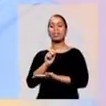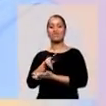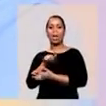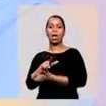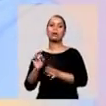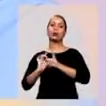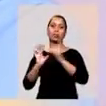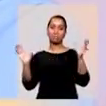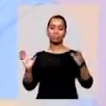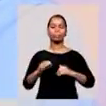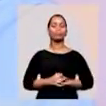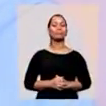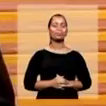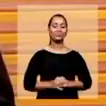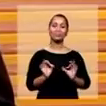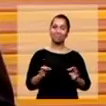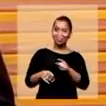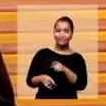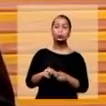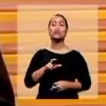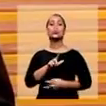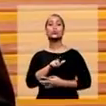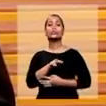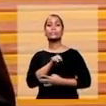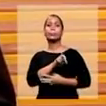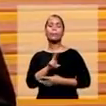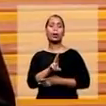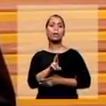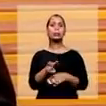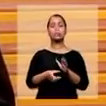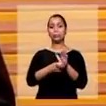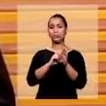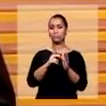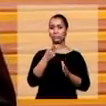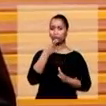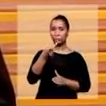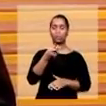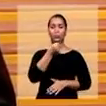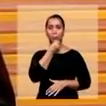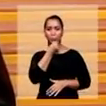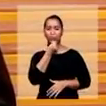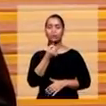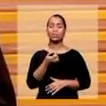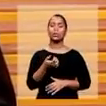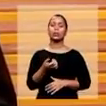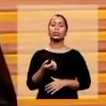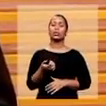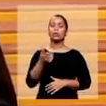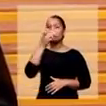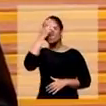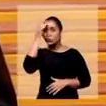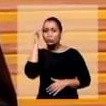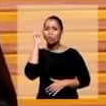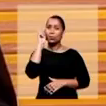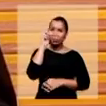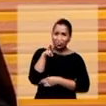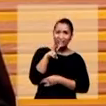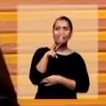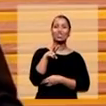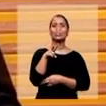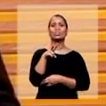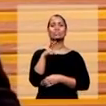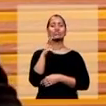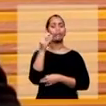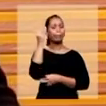vagas disponíveis também no mercado. Perfeito. Lucimar, antes de você deixar teus contatos, para quem está assistindo e